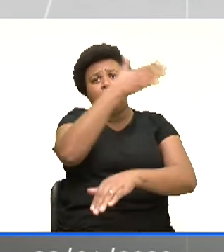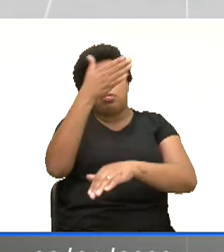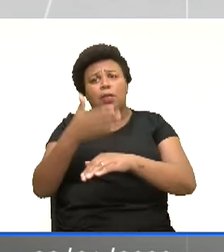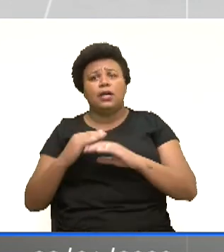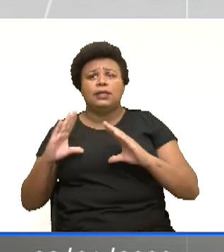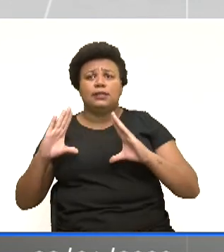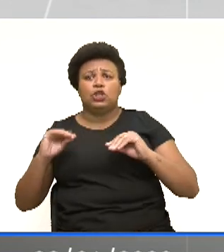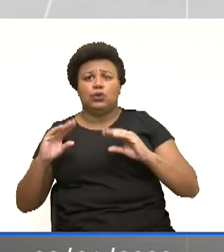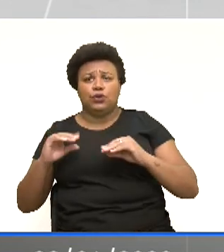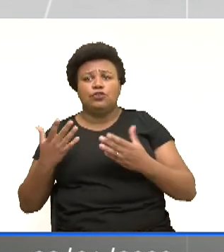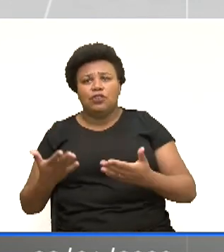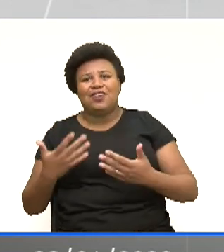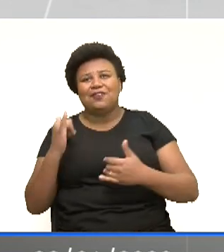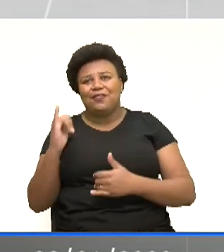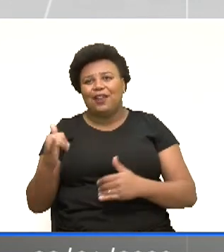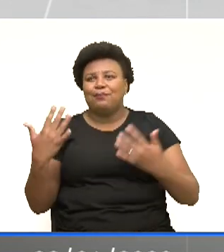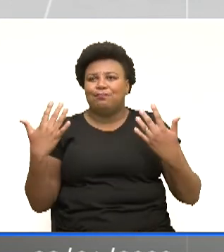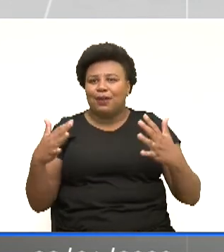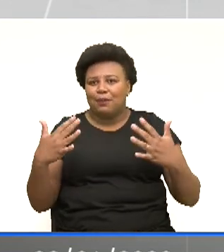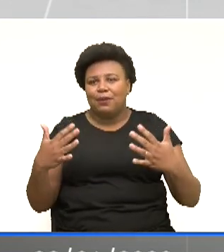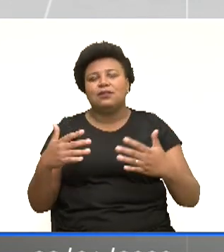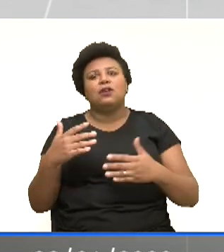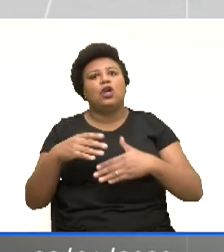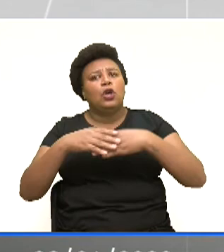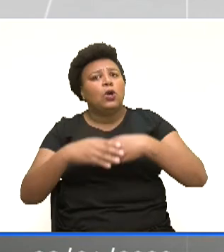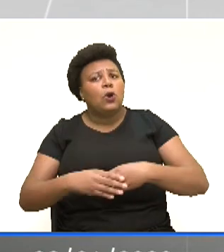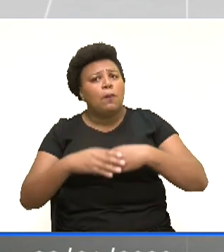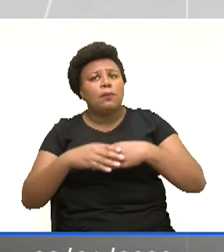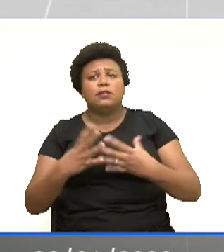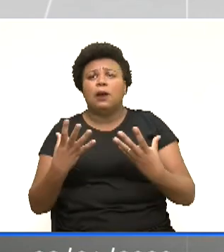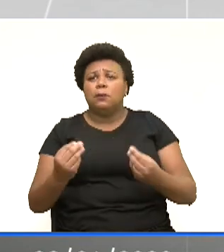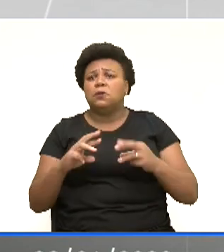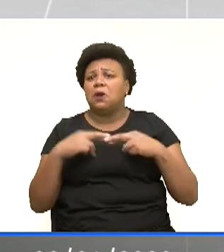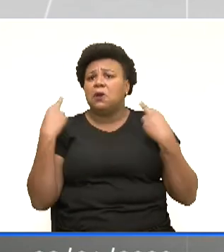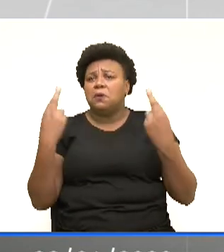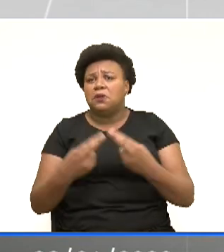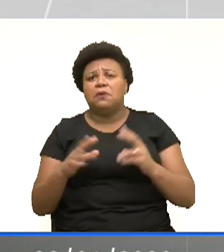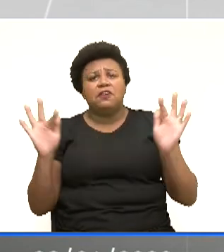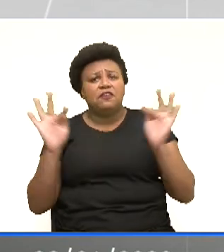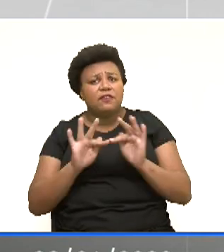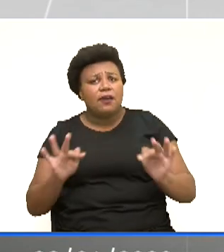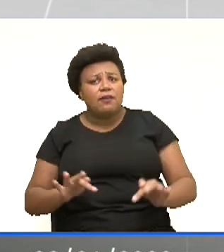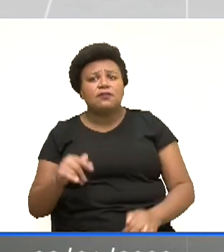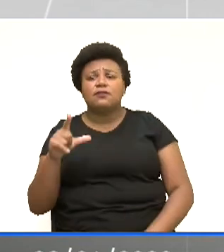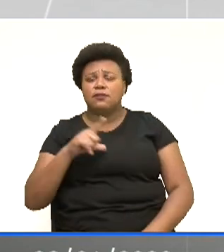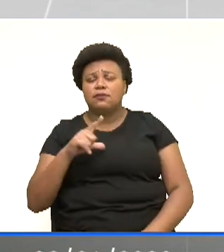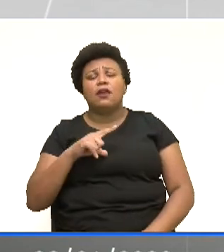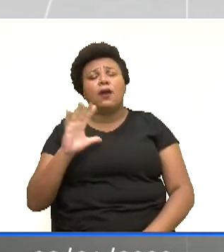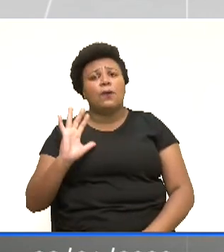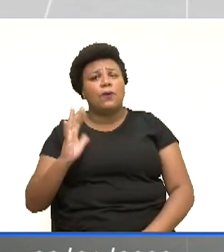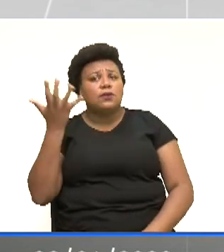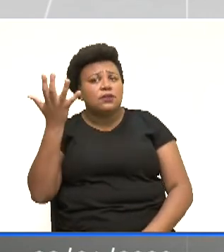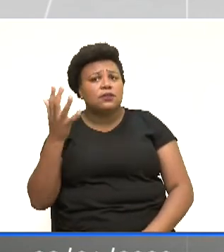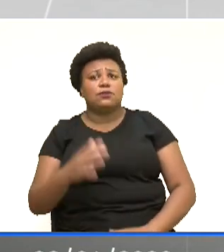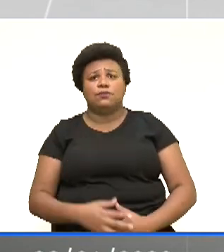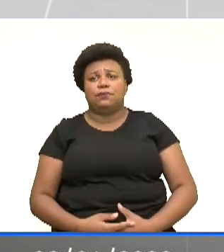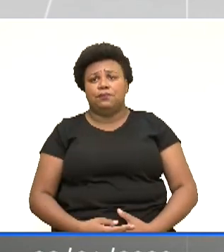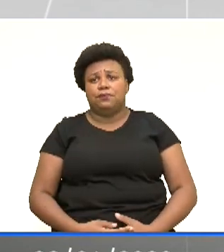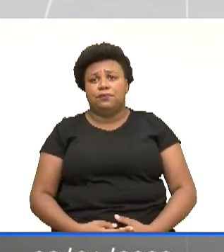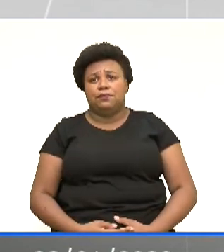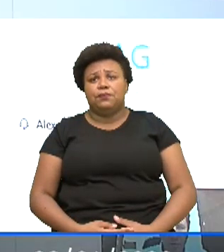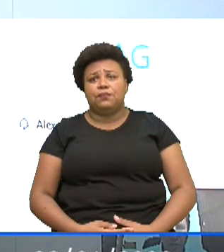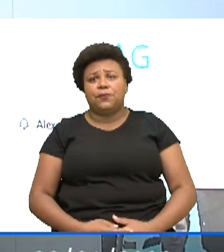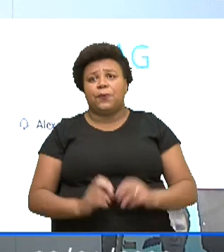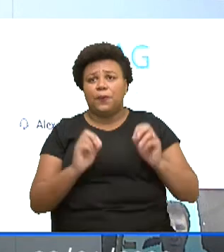às 10 da noite. Então, eu quero lhe cumprimentar e saudar muito essa reunião, e fico muito feliz que ela tenha acontecido nesse sentido.